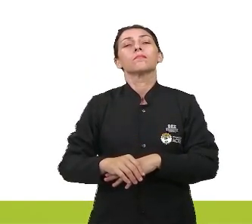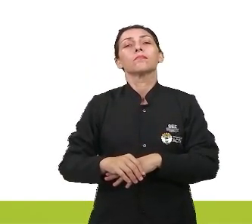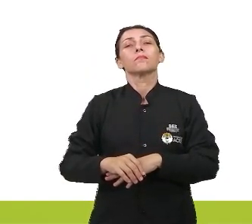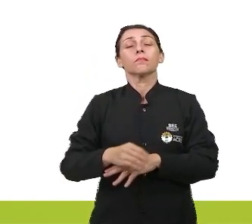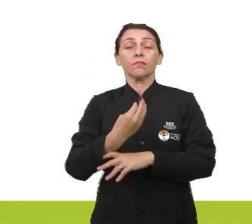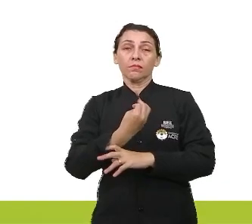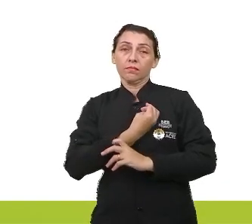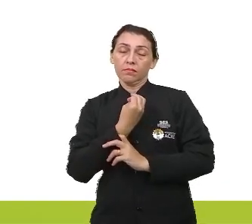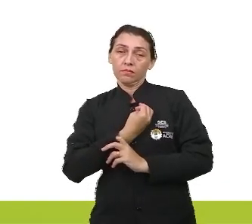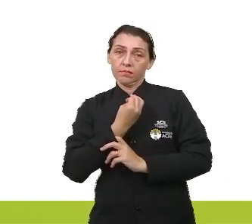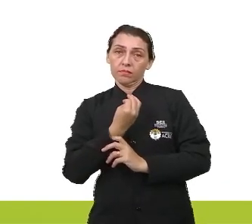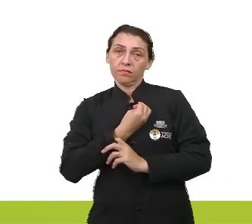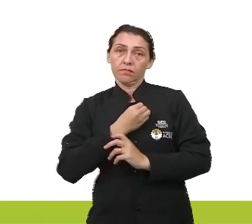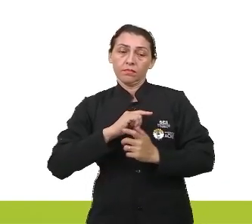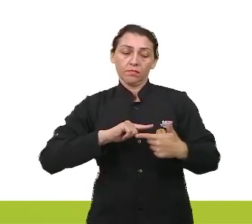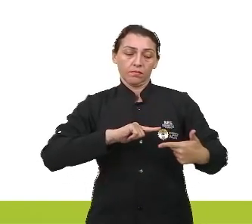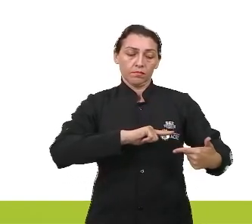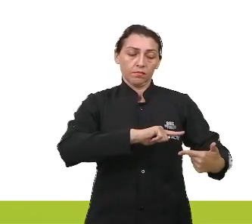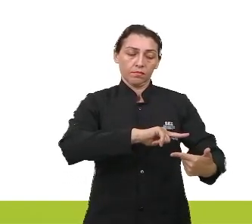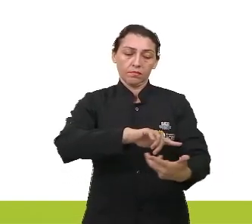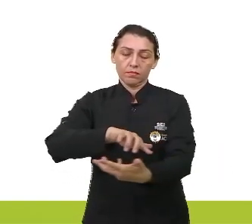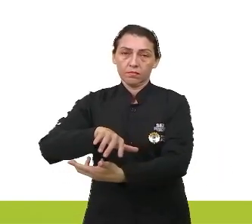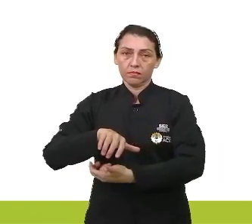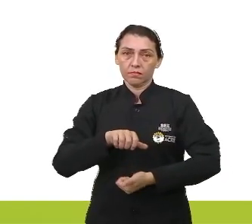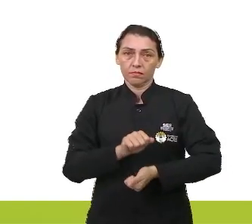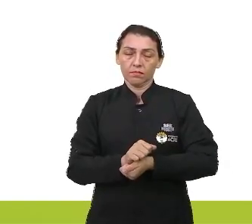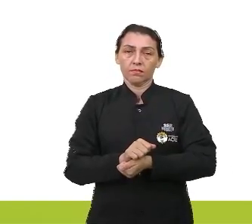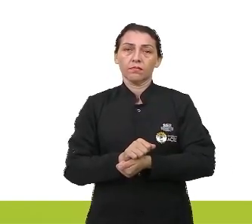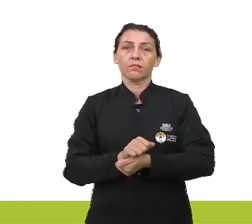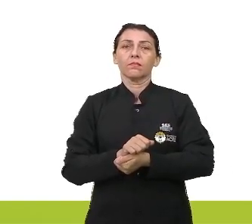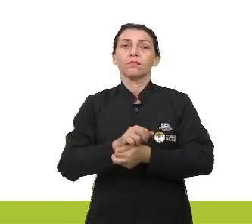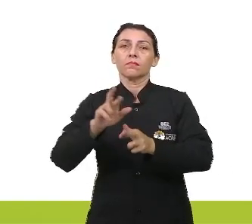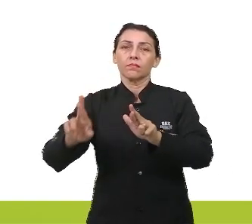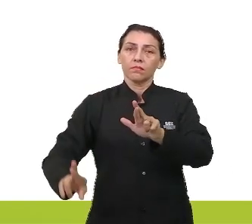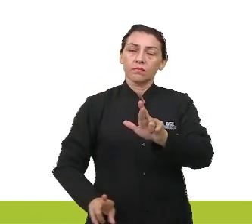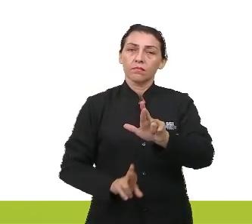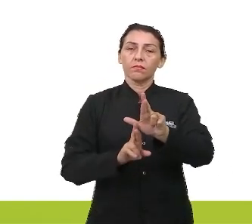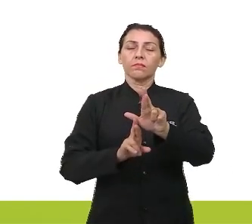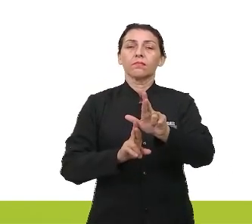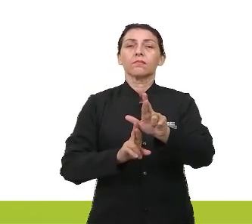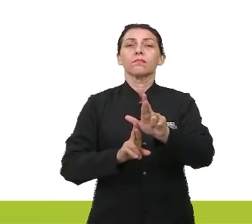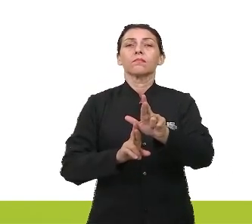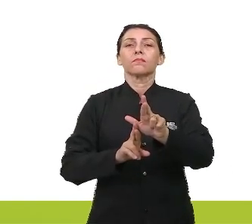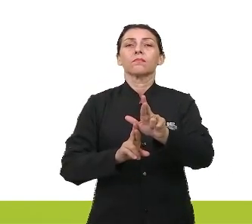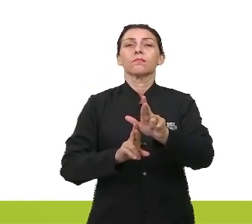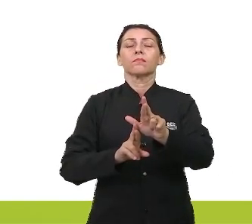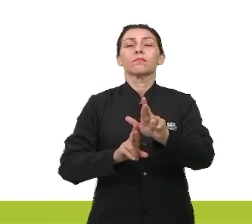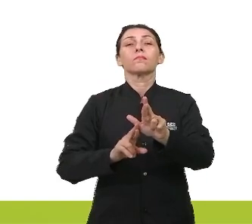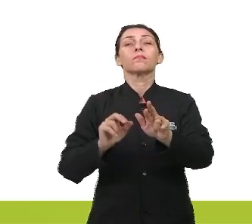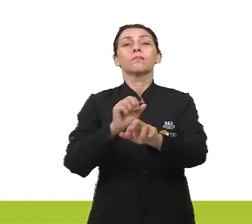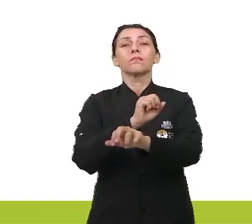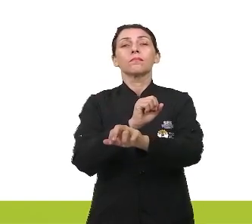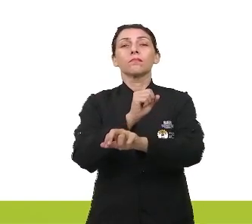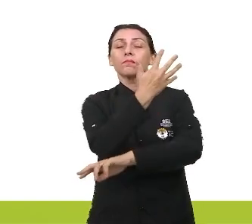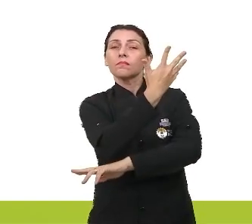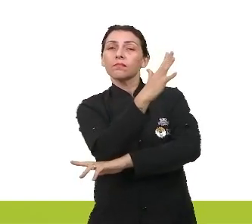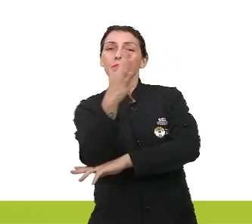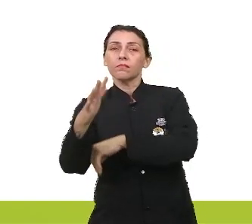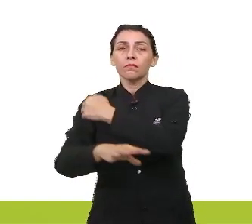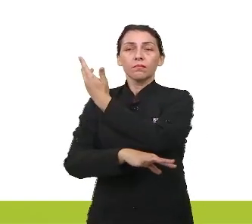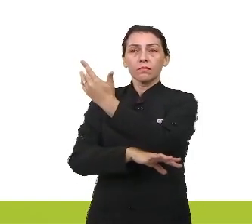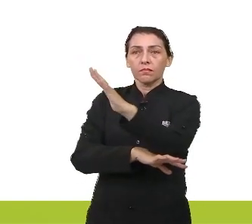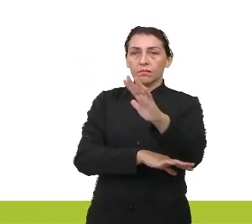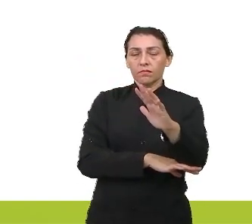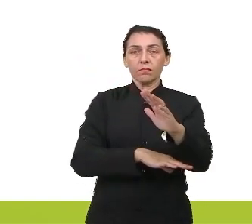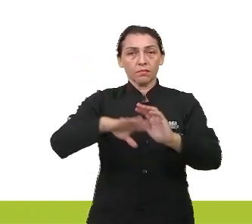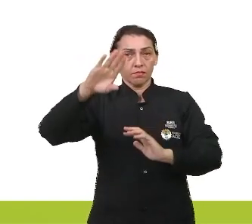transversalidade, vivência e globalidade e sustentabilidade socioambiental. Então, esses